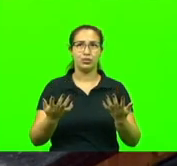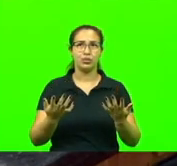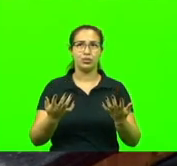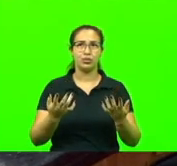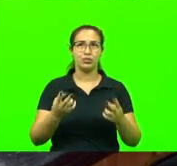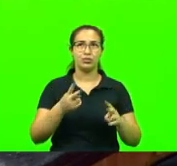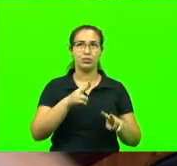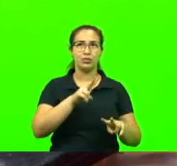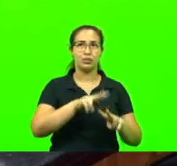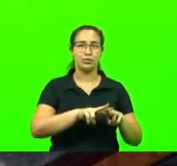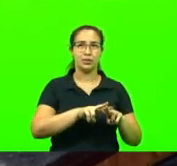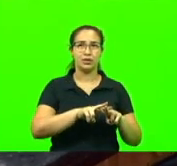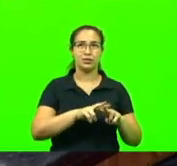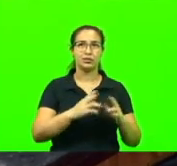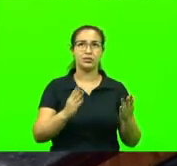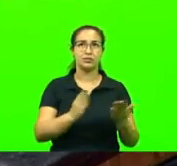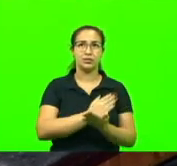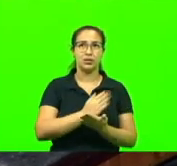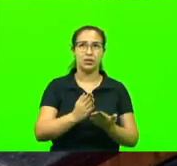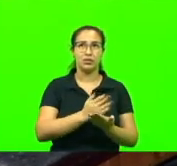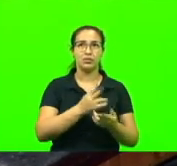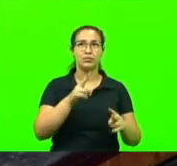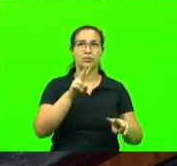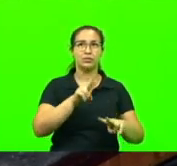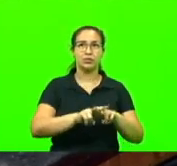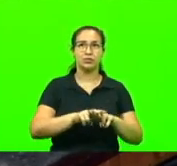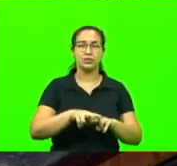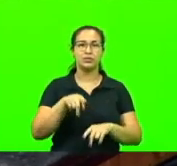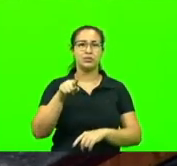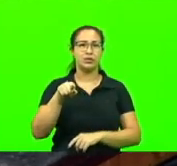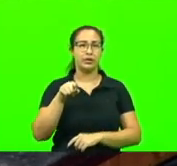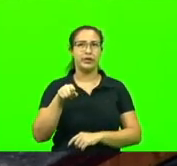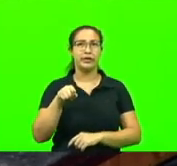e em alguns presídios que têm espaço físico,